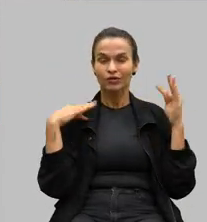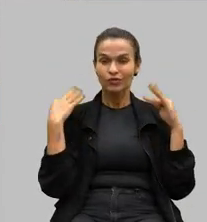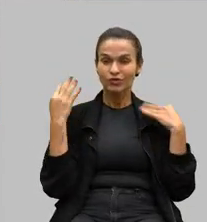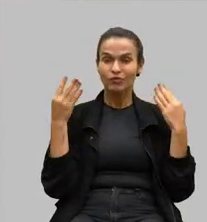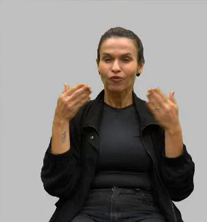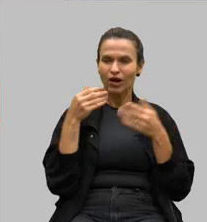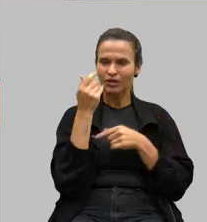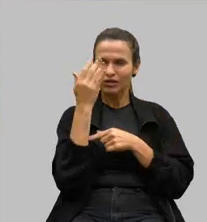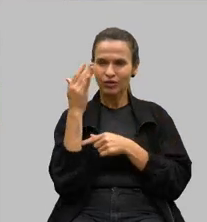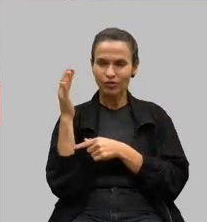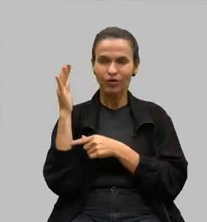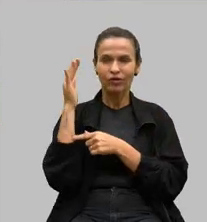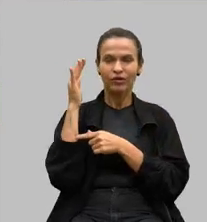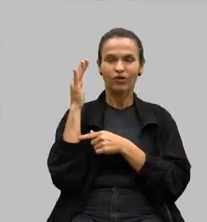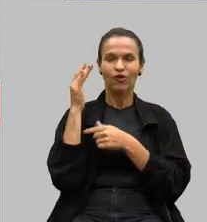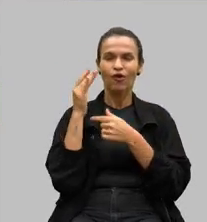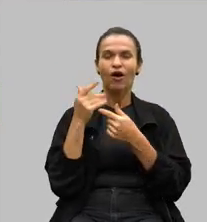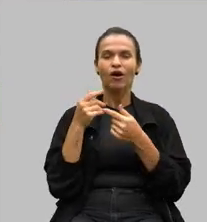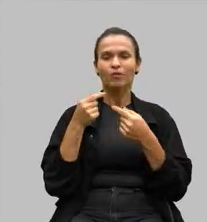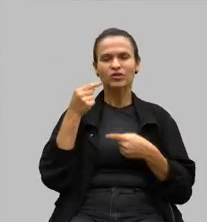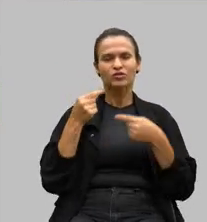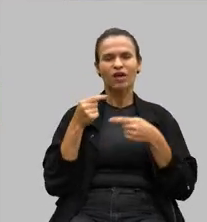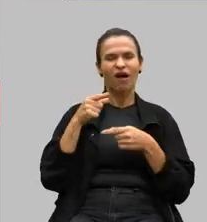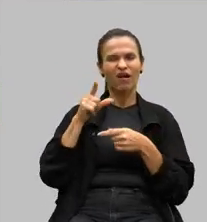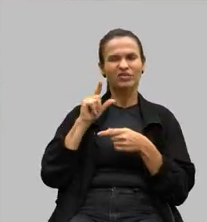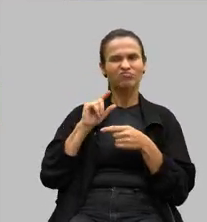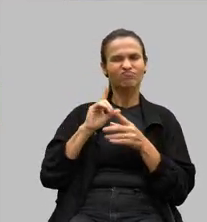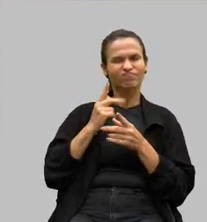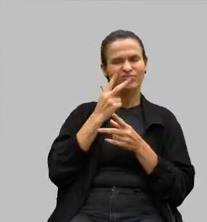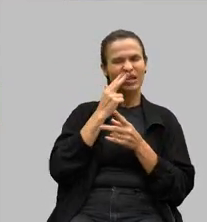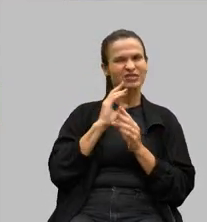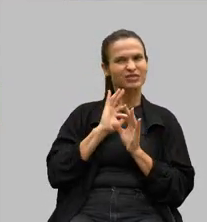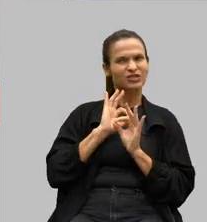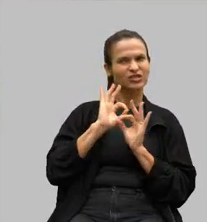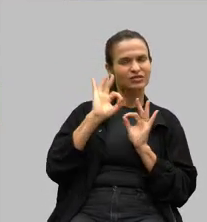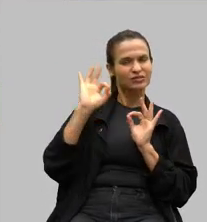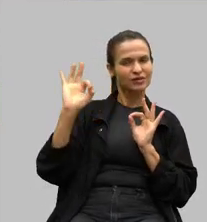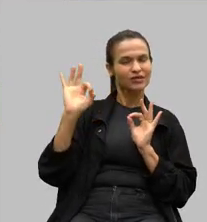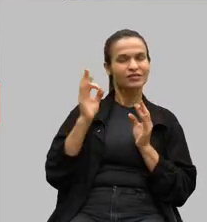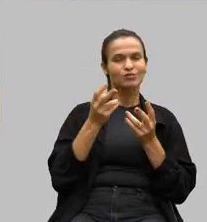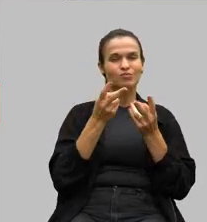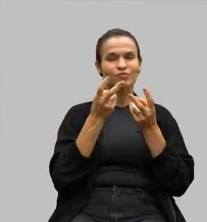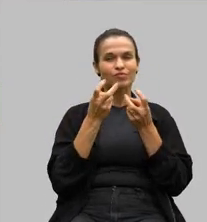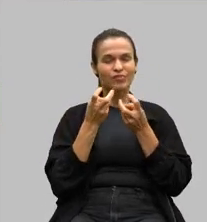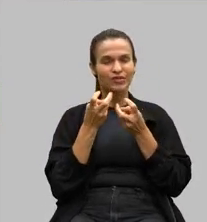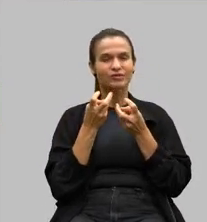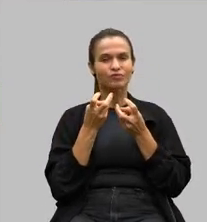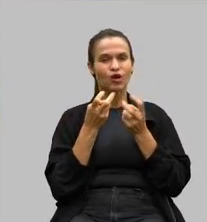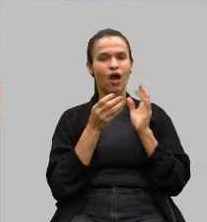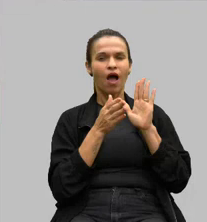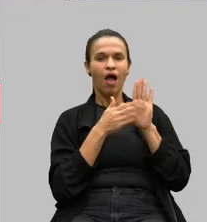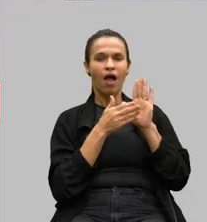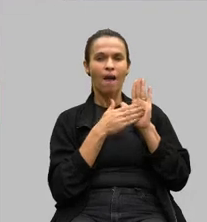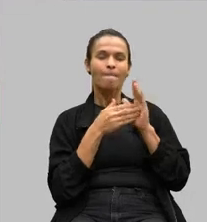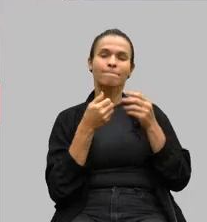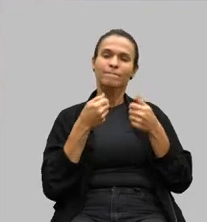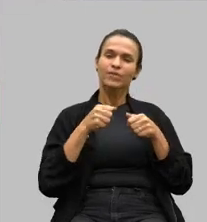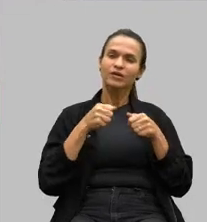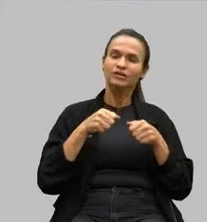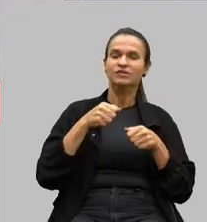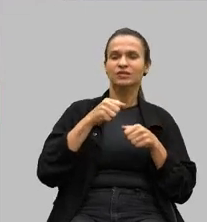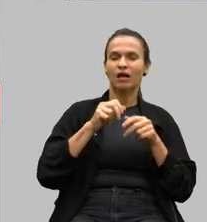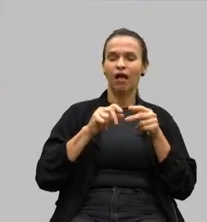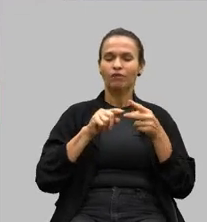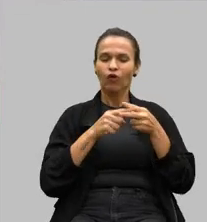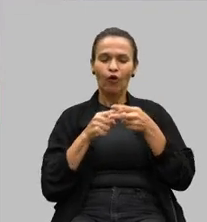então uma discussão que antes era muito distante eh a gente via sempre a pauta é nós precisamos calçar tal Rua